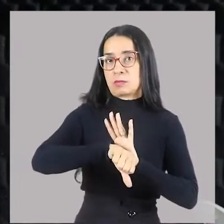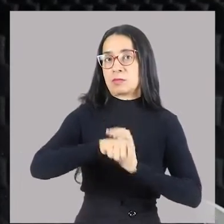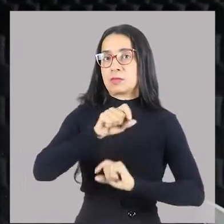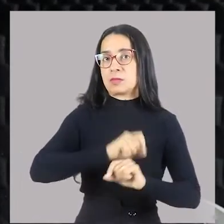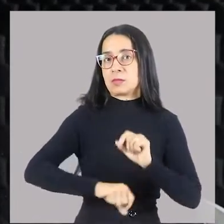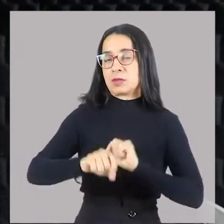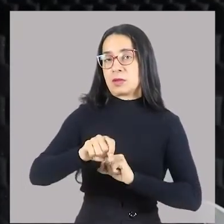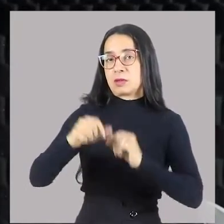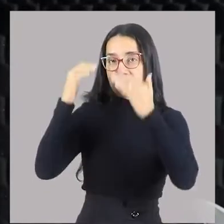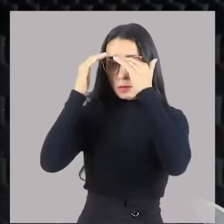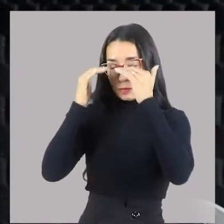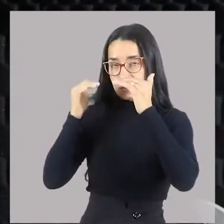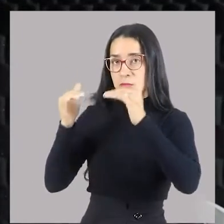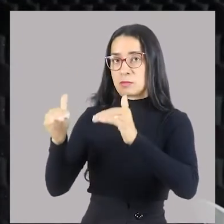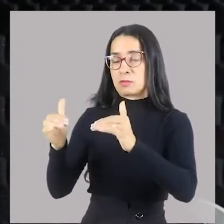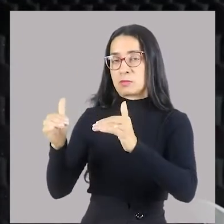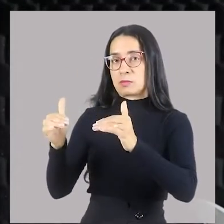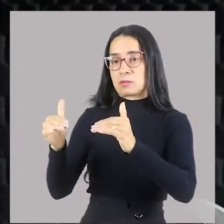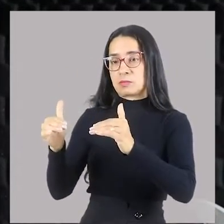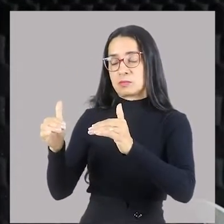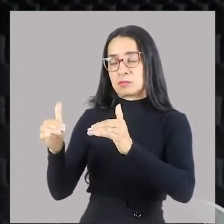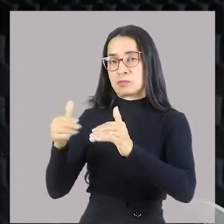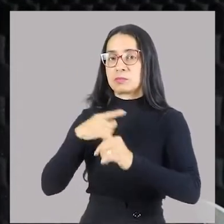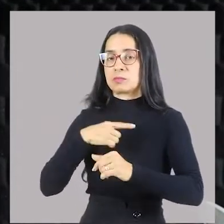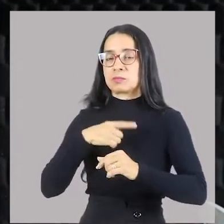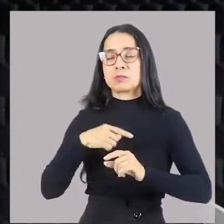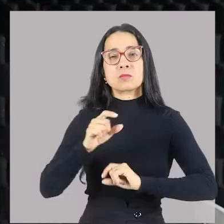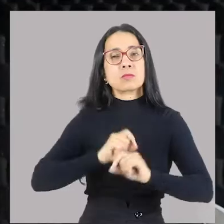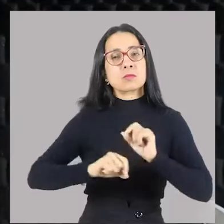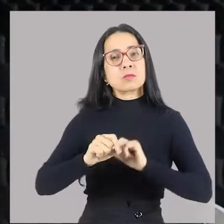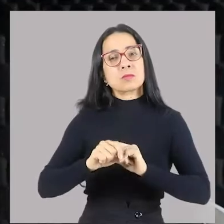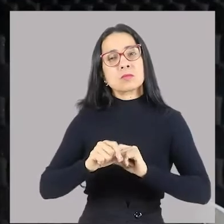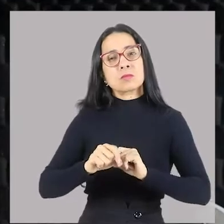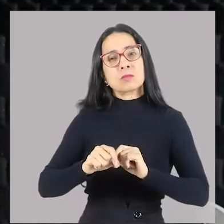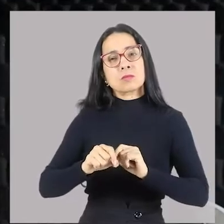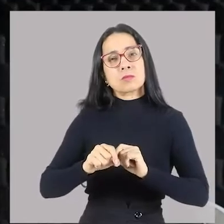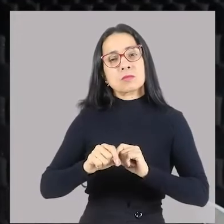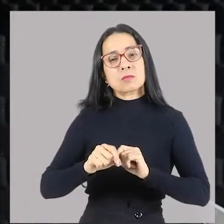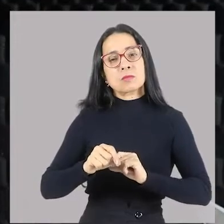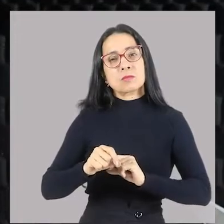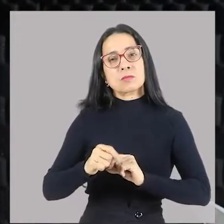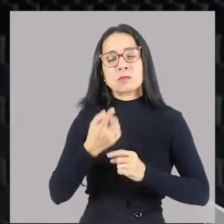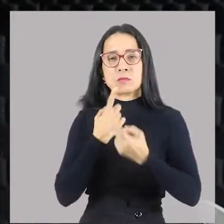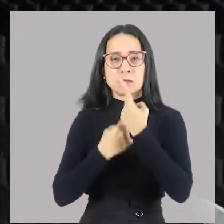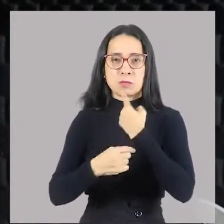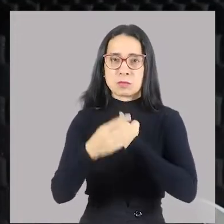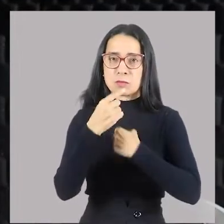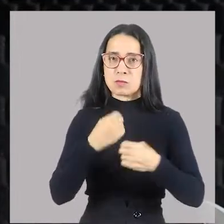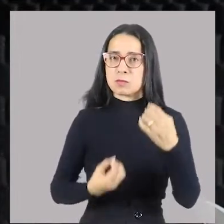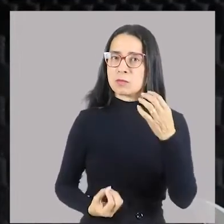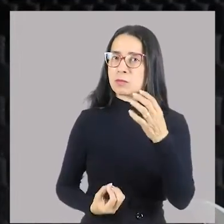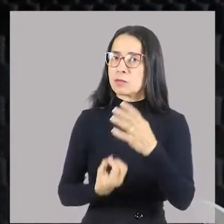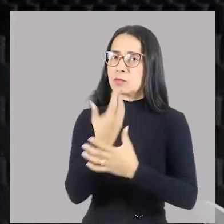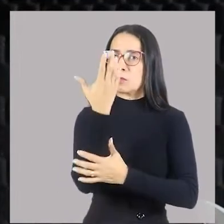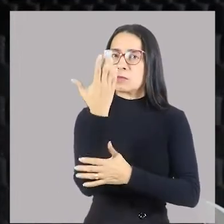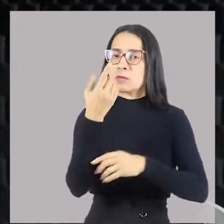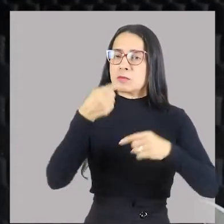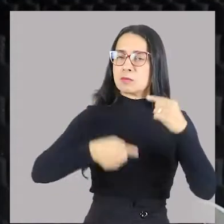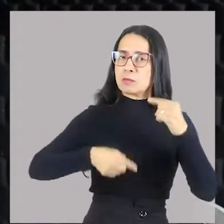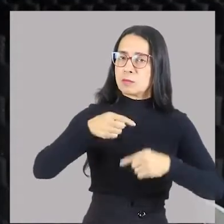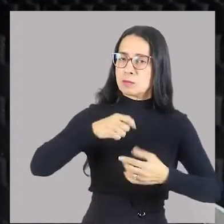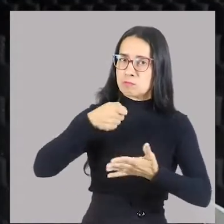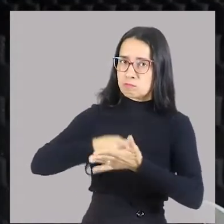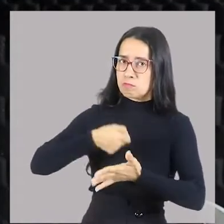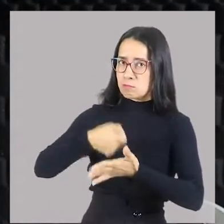a intolerância. Então existe essa necessidade de criar uma política mais severa nas